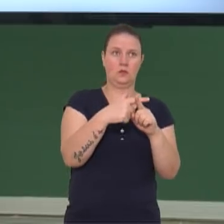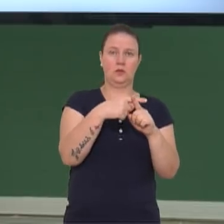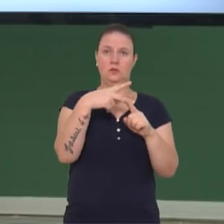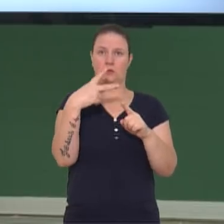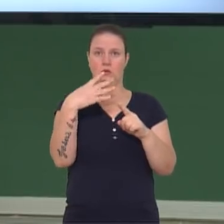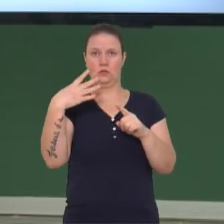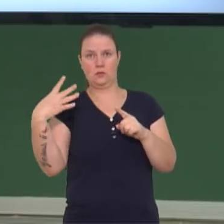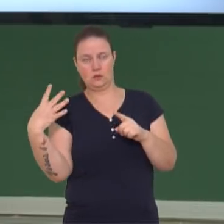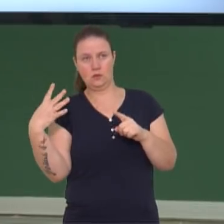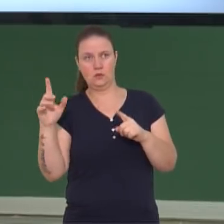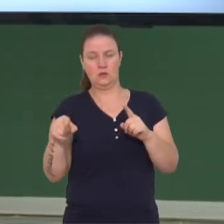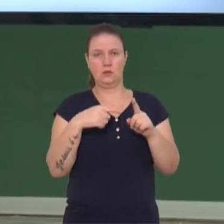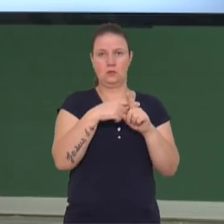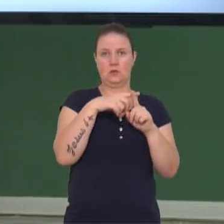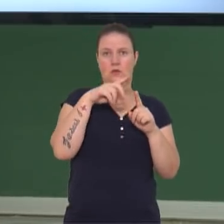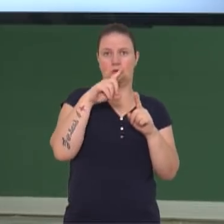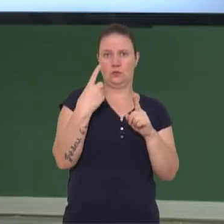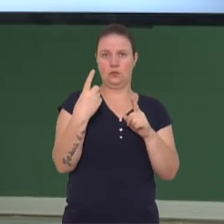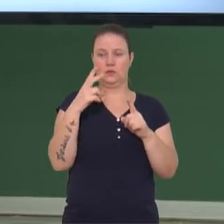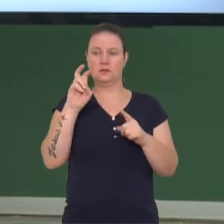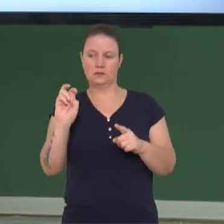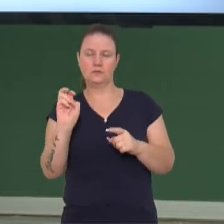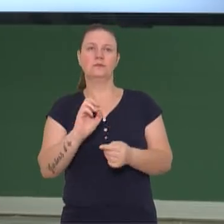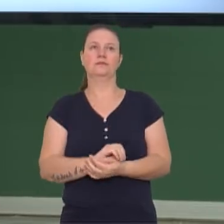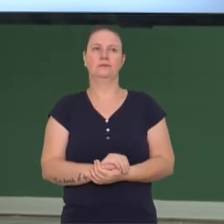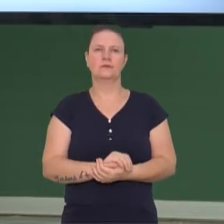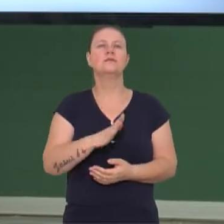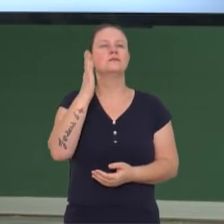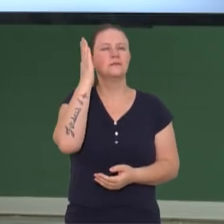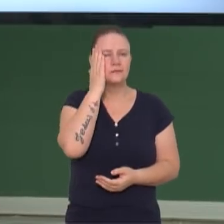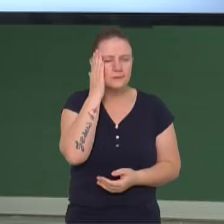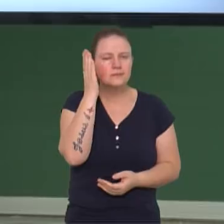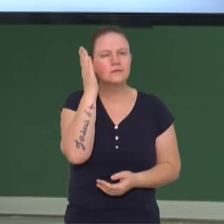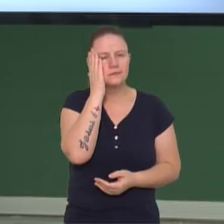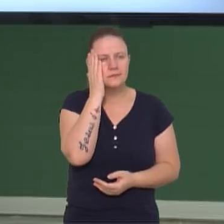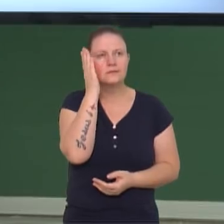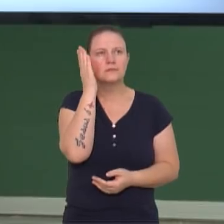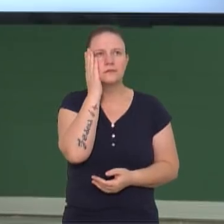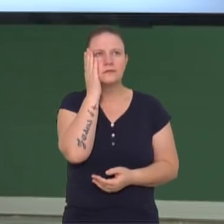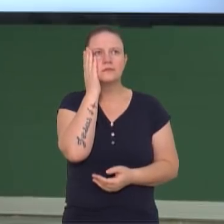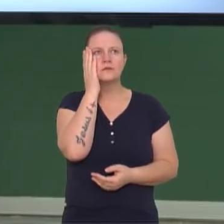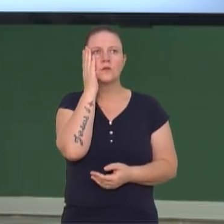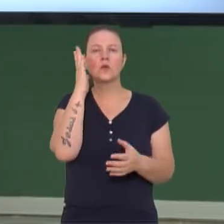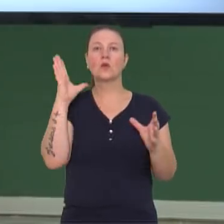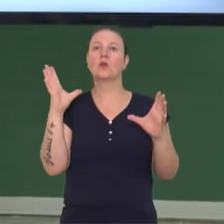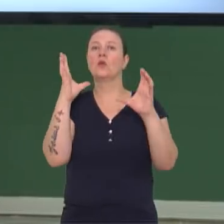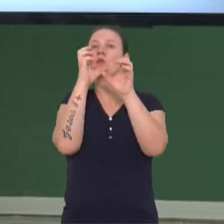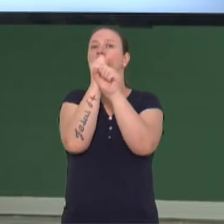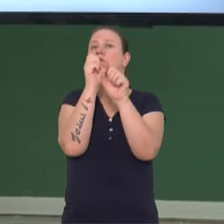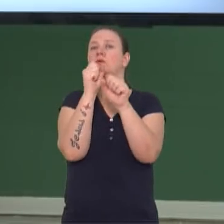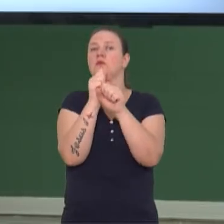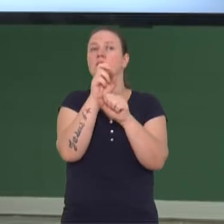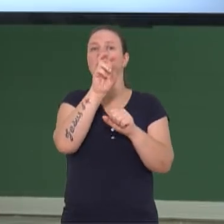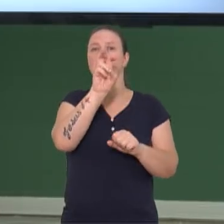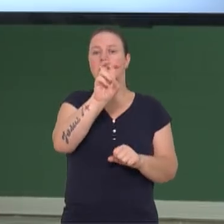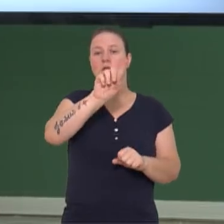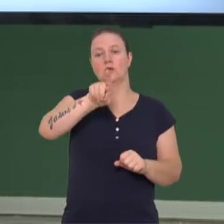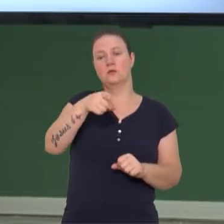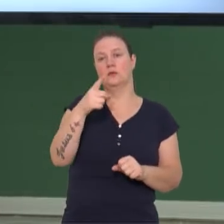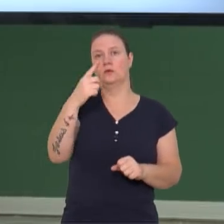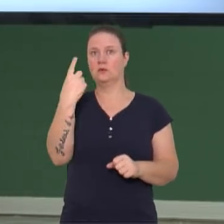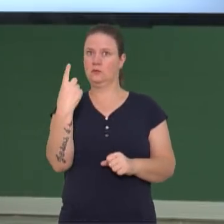4, mais 1, 5. Então, eu já sei que esta soma aqui deu